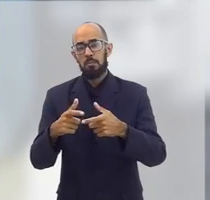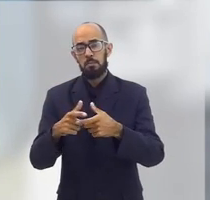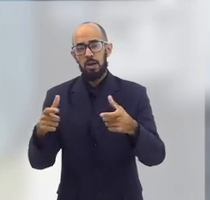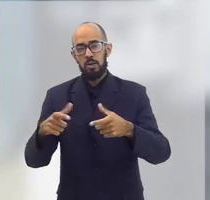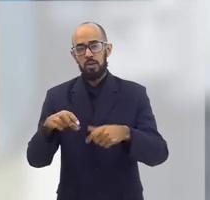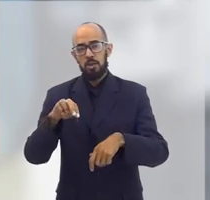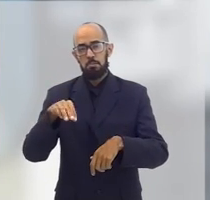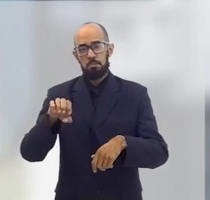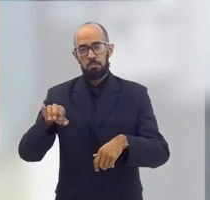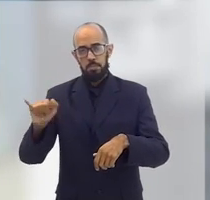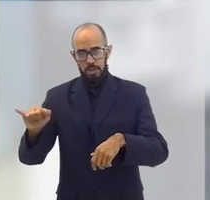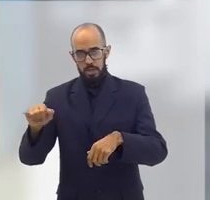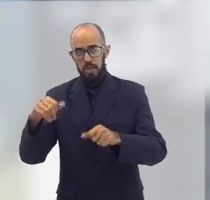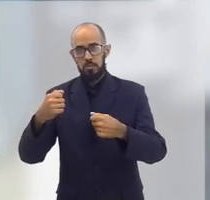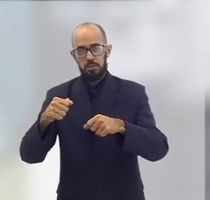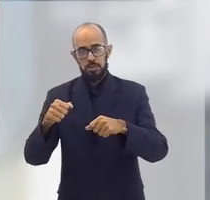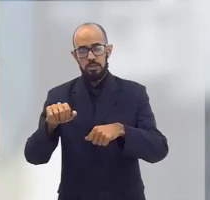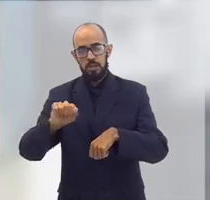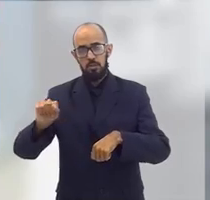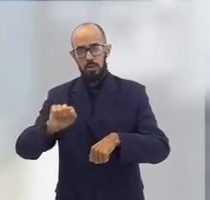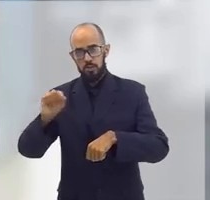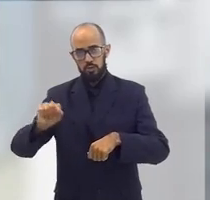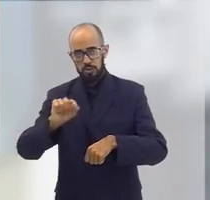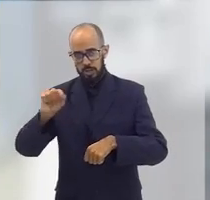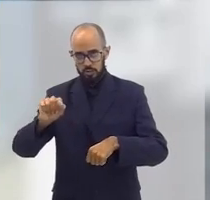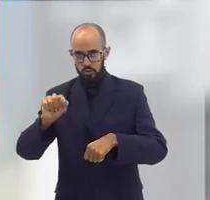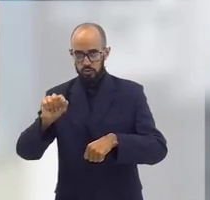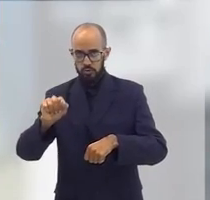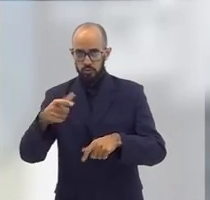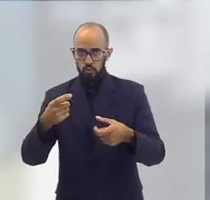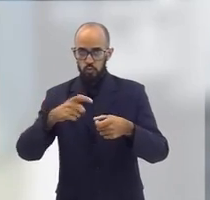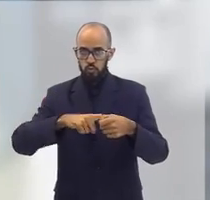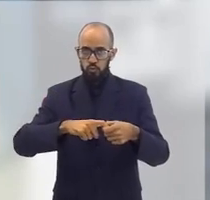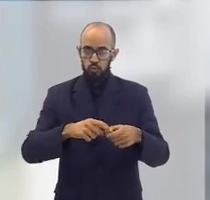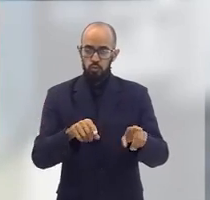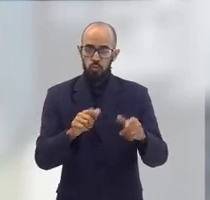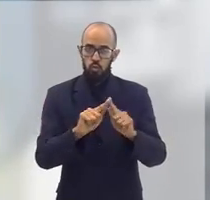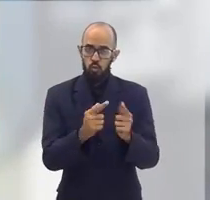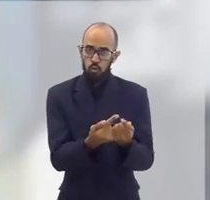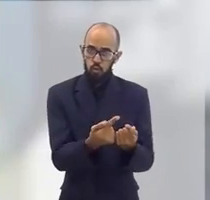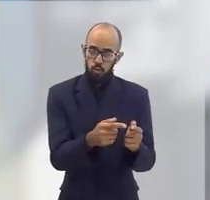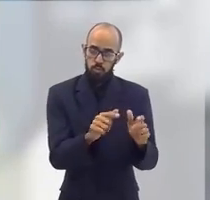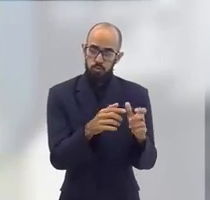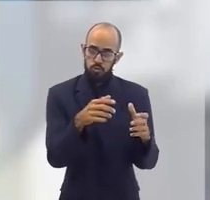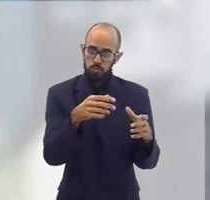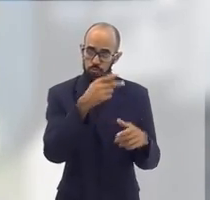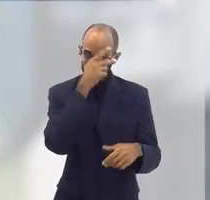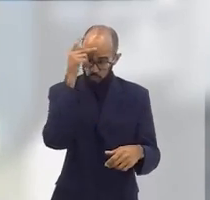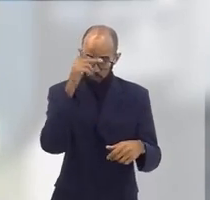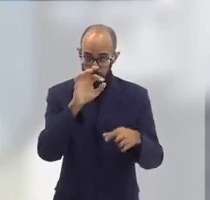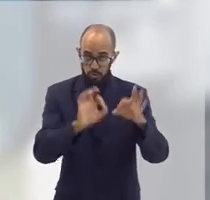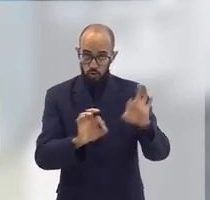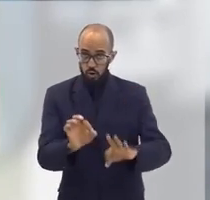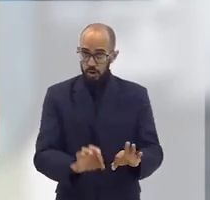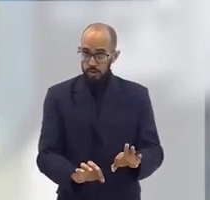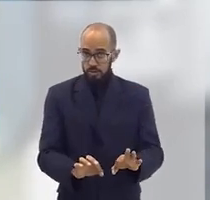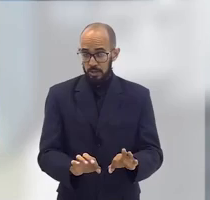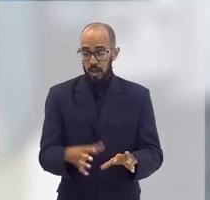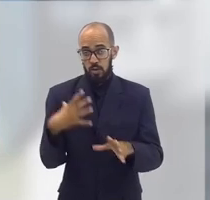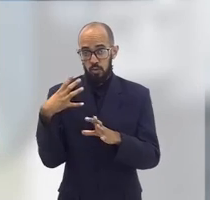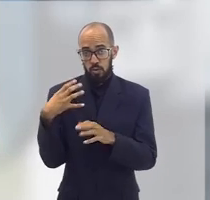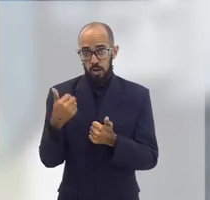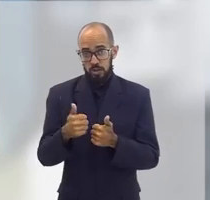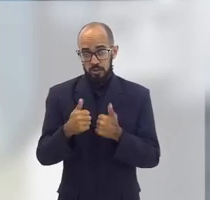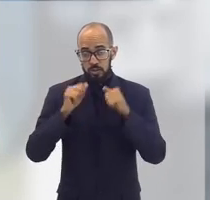são microempreendedores, que ele se associe, que ele busque um associativismo, grupo de pessoas para se organizar melhor,